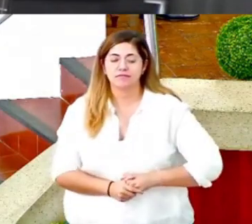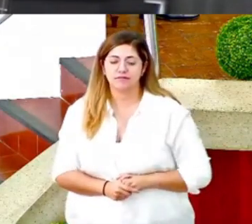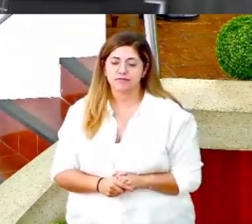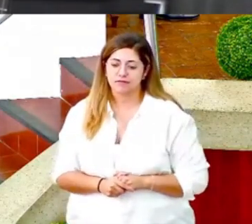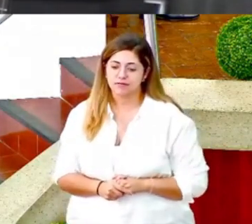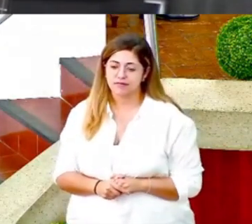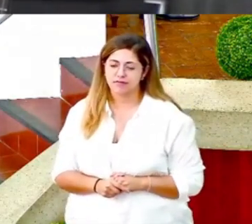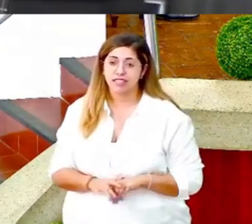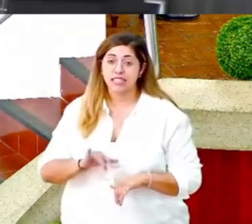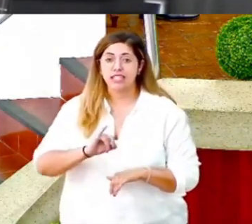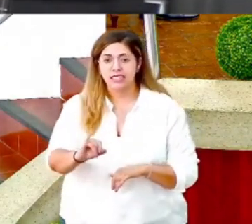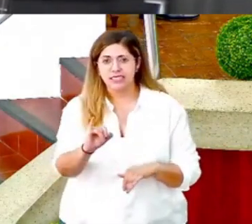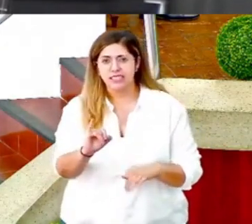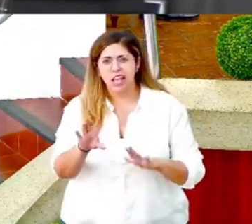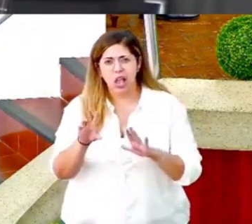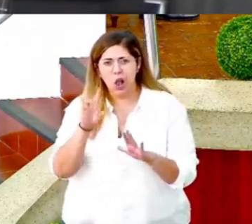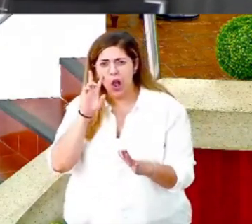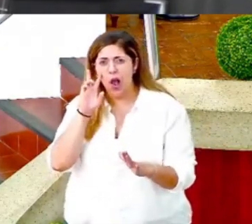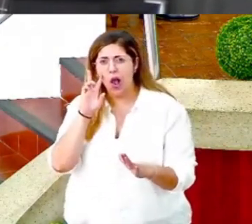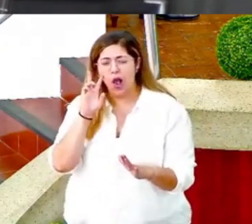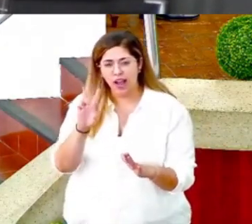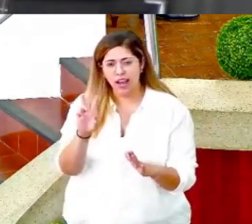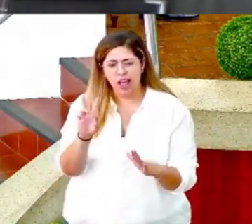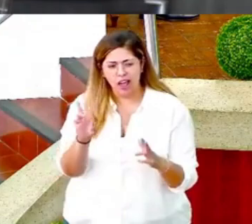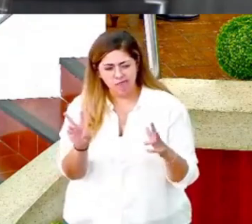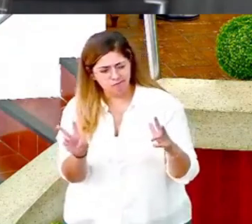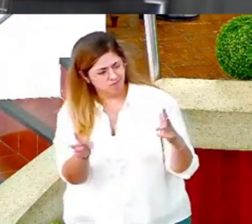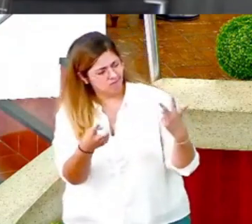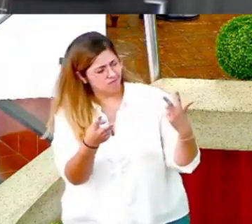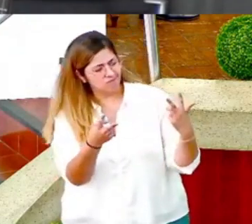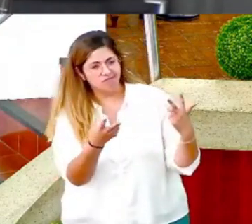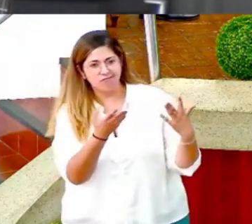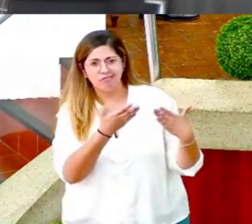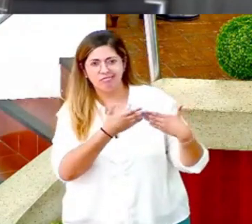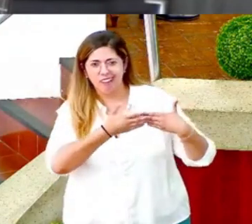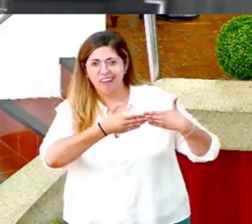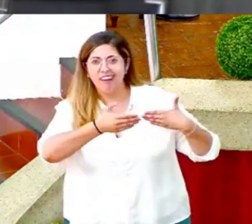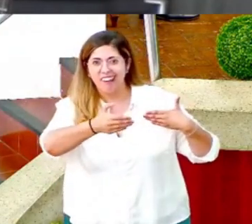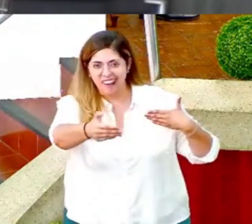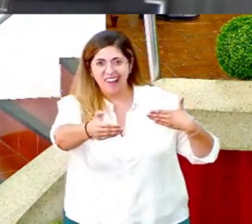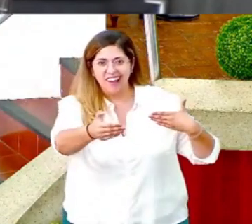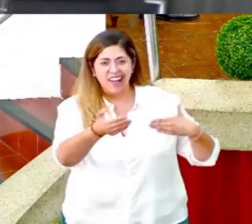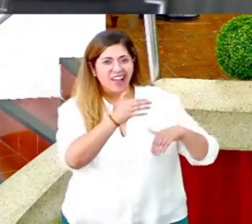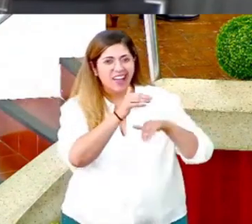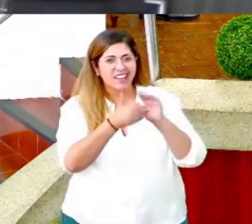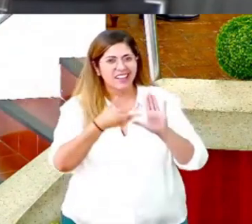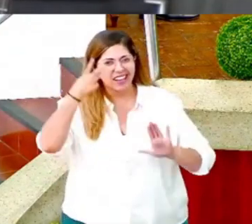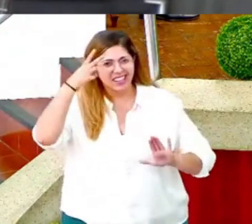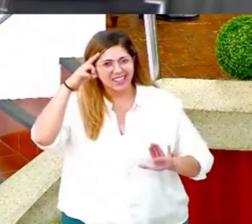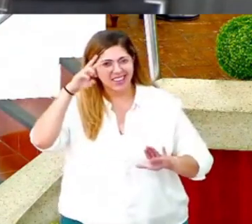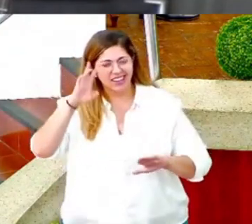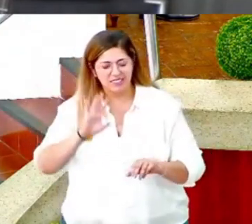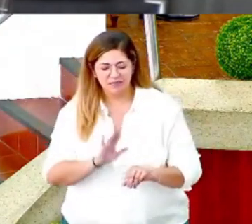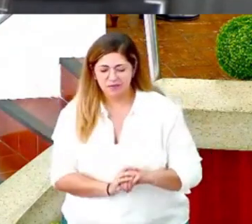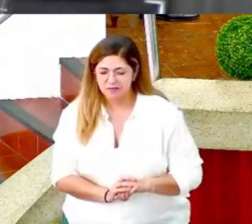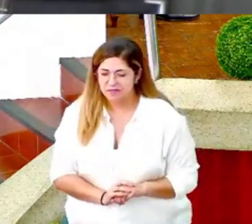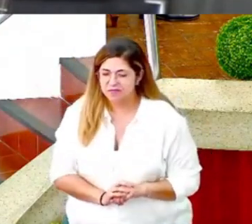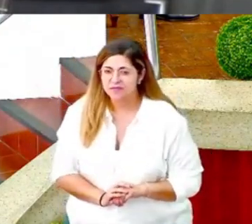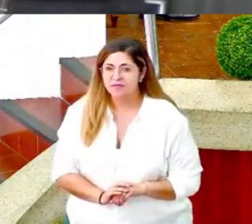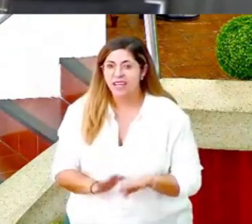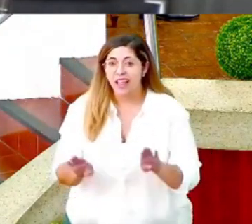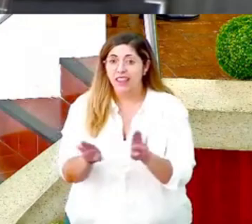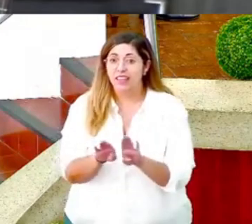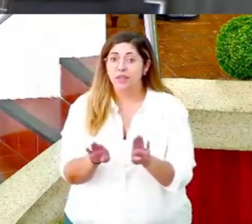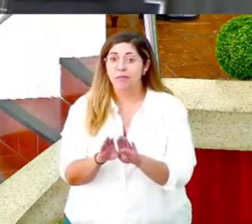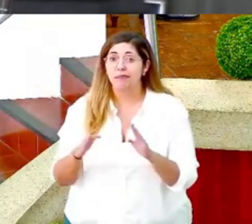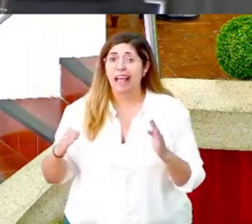você olhar para trás, eu não tenho tempo para ver tudo isso daqui, mas você vai ver como estava a casa